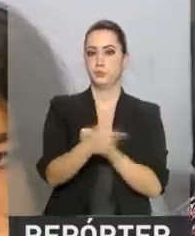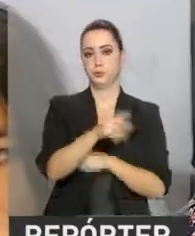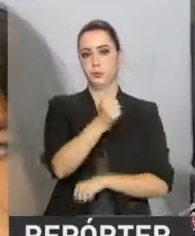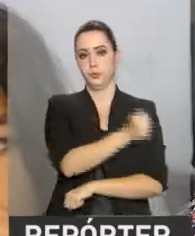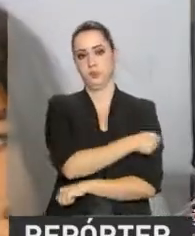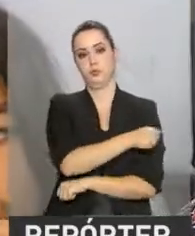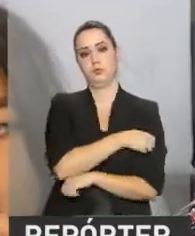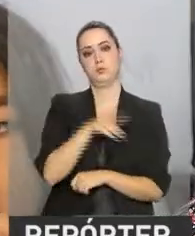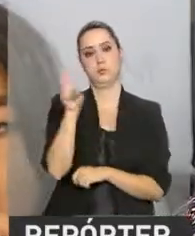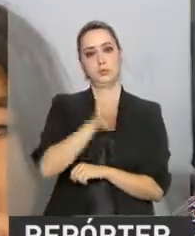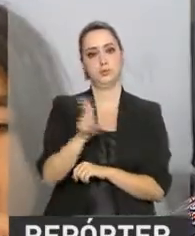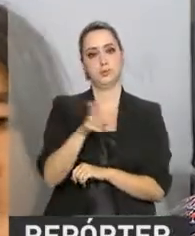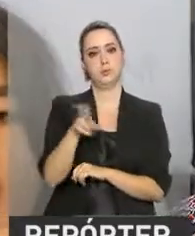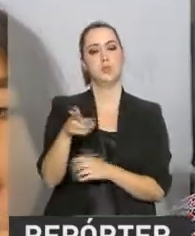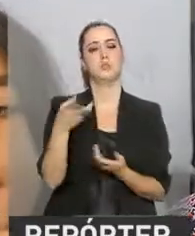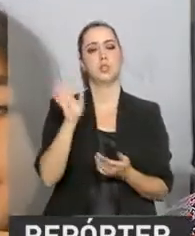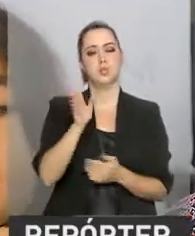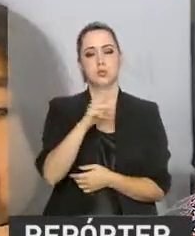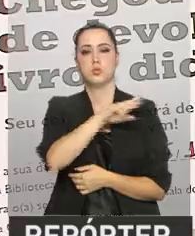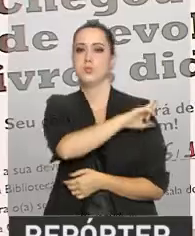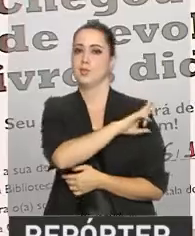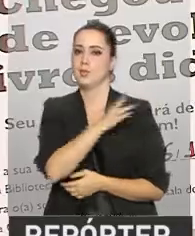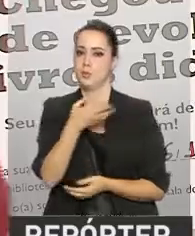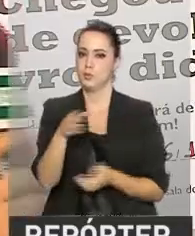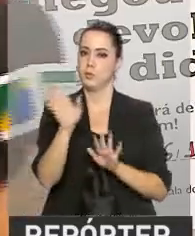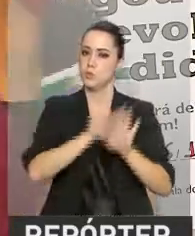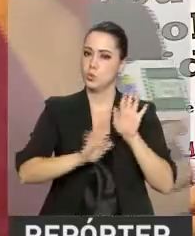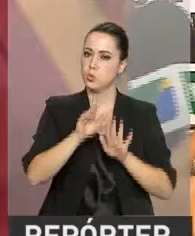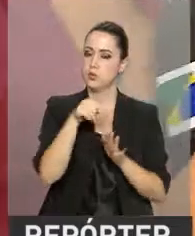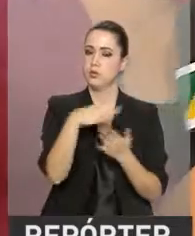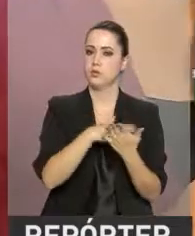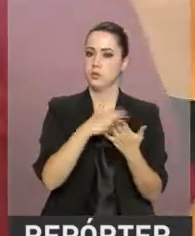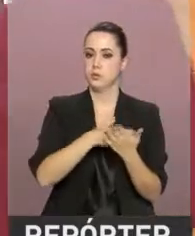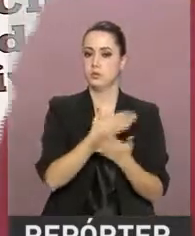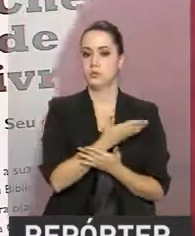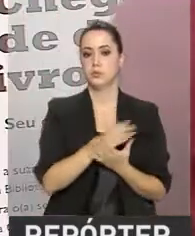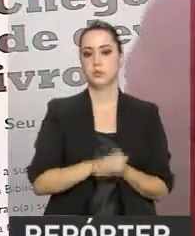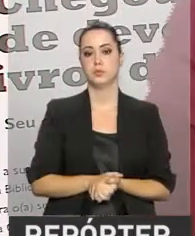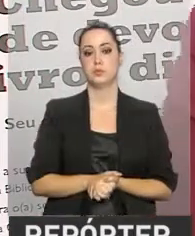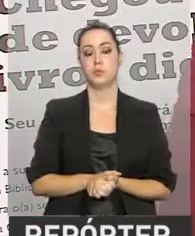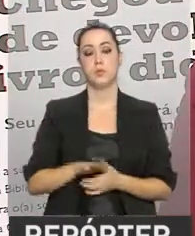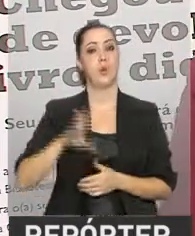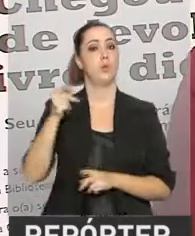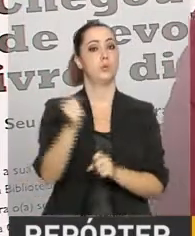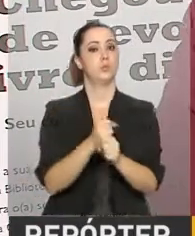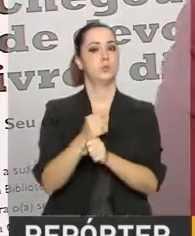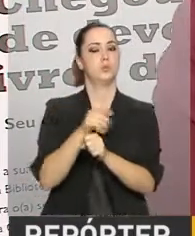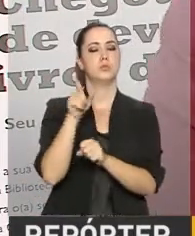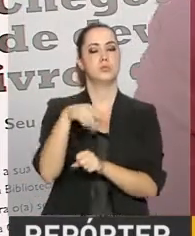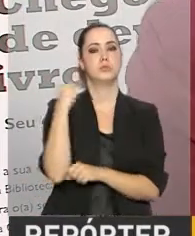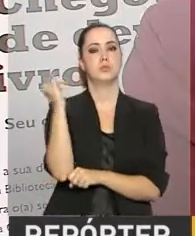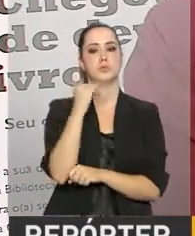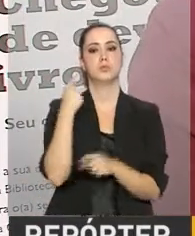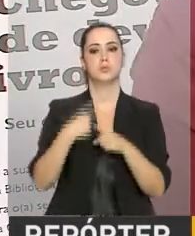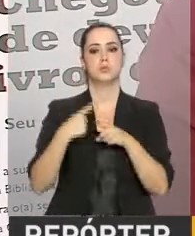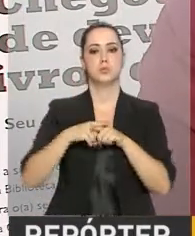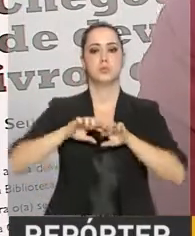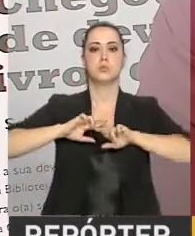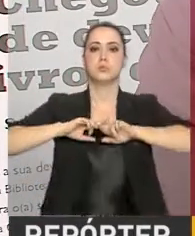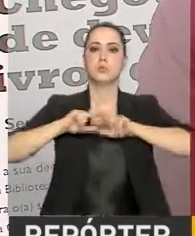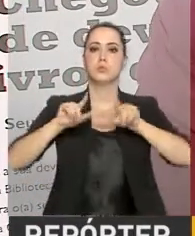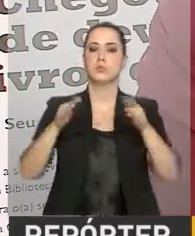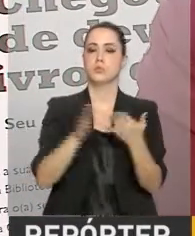assumem essa responsabilidade de conservar o livro o cuidado com o livro didático duran o ano é importante porque grande parte